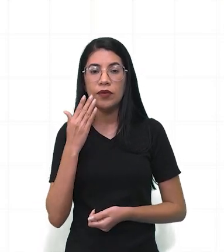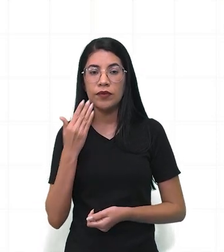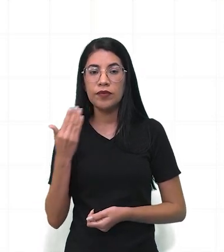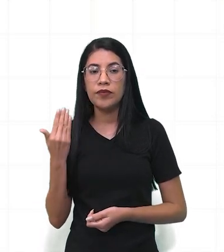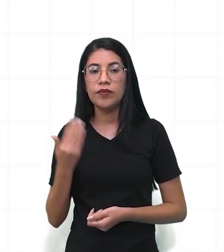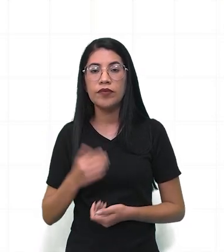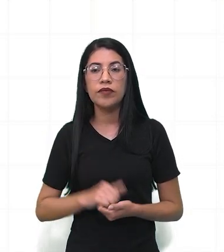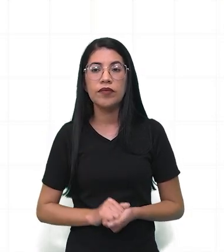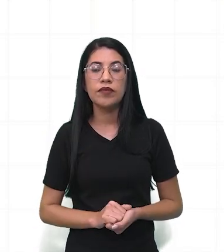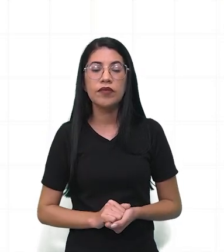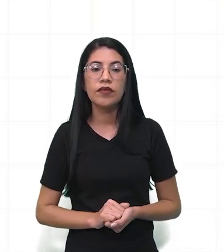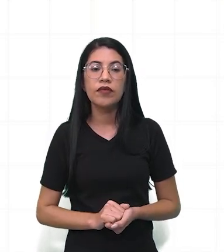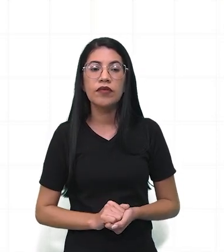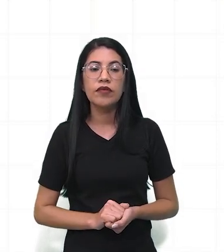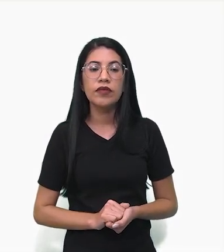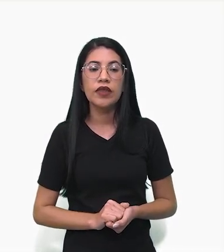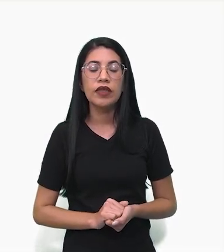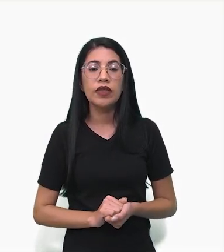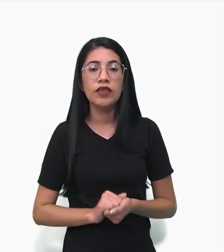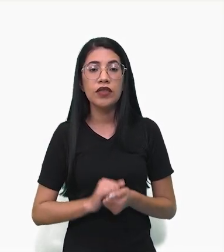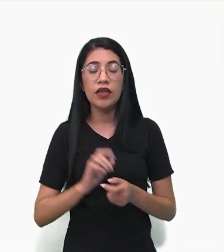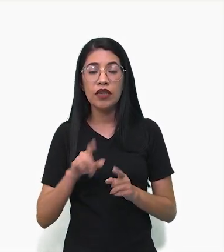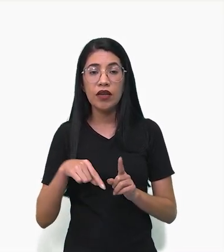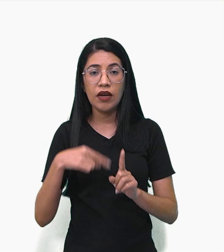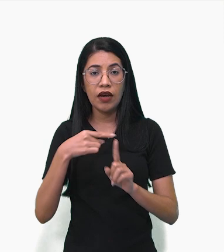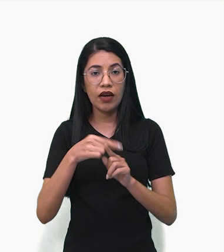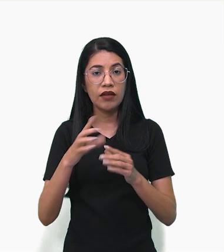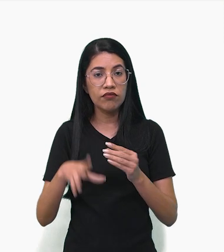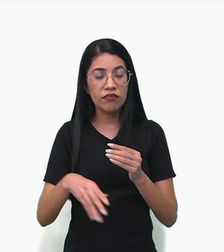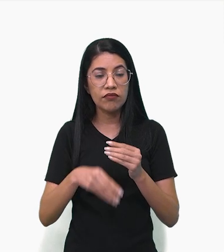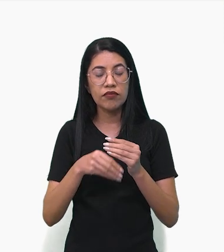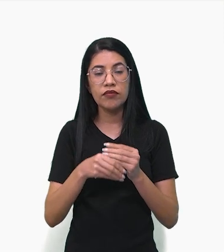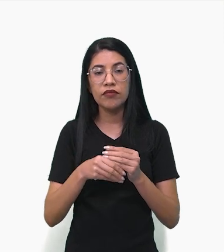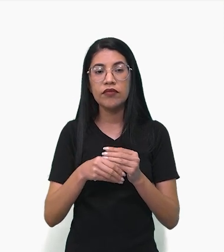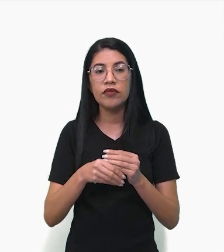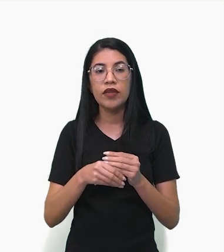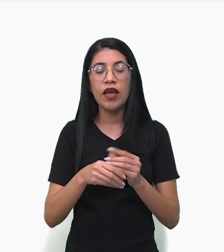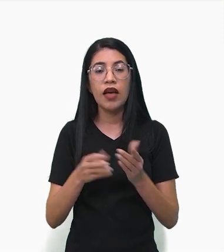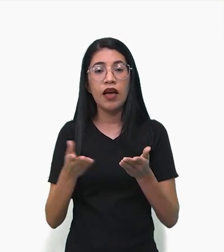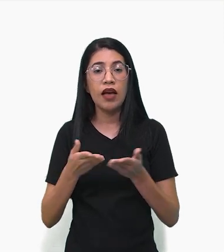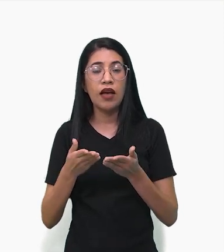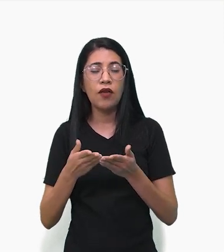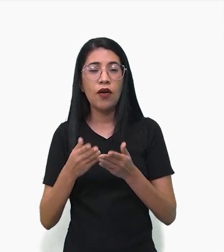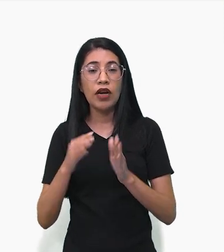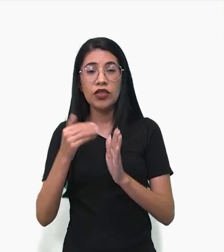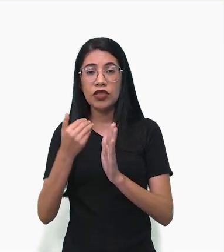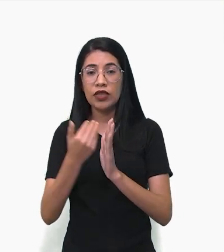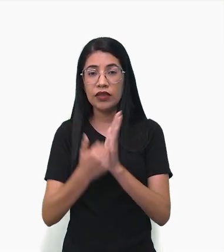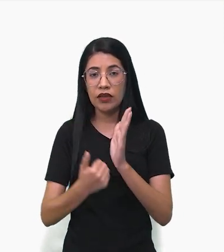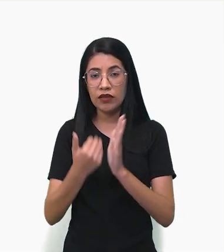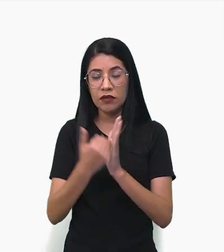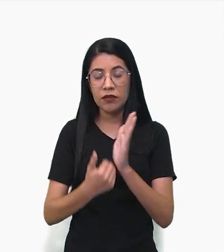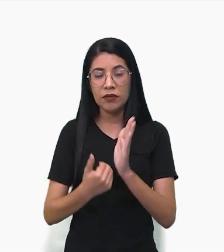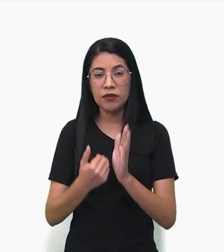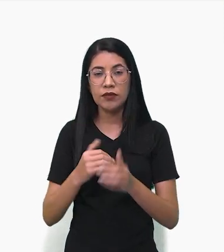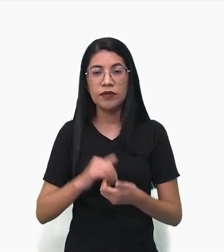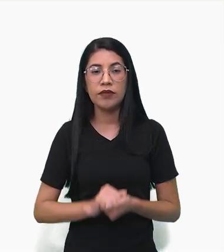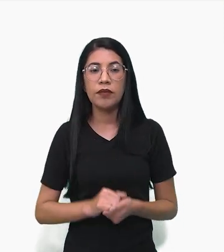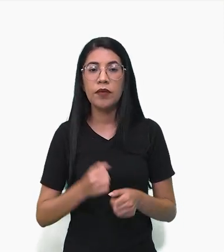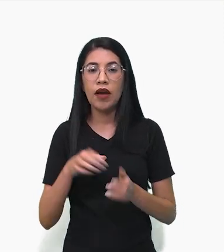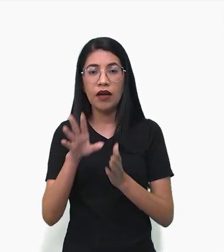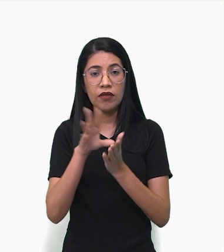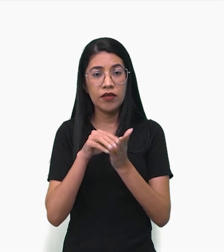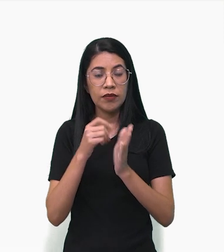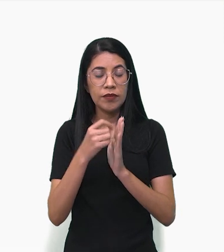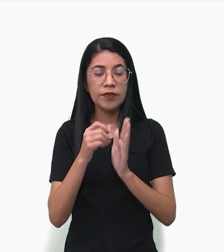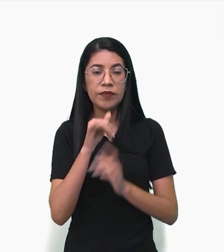de acréscimo. Agora, a gente vai ver um exemplo de decréscimo, tá? Então, anote aí. Esse é um exemplo de